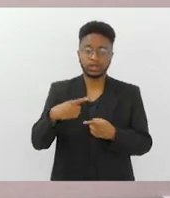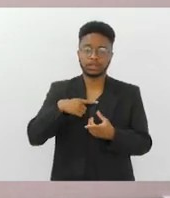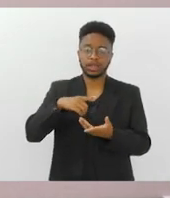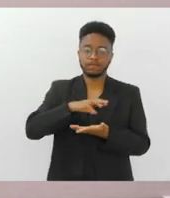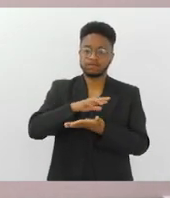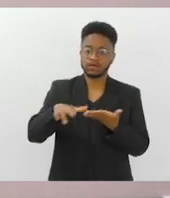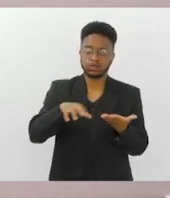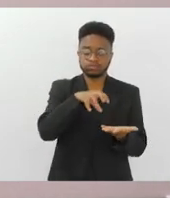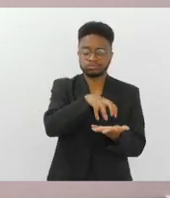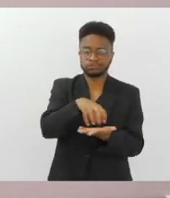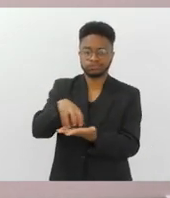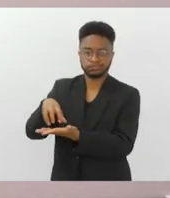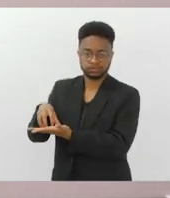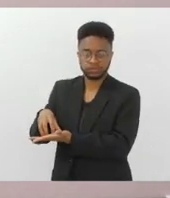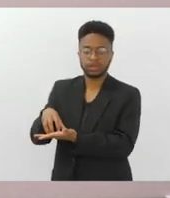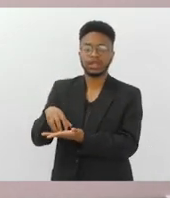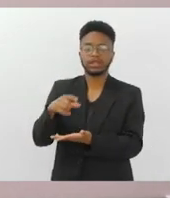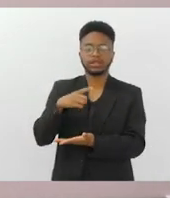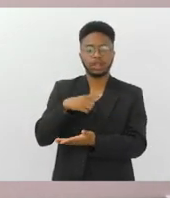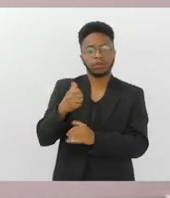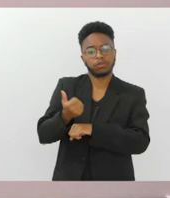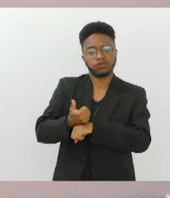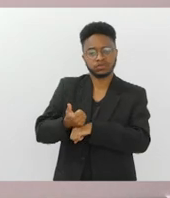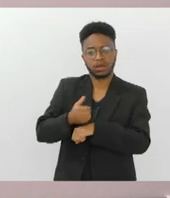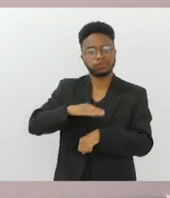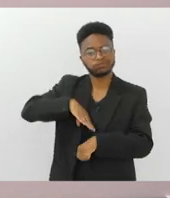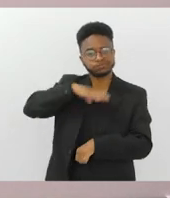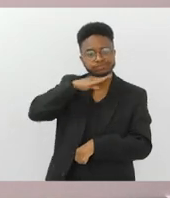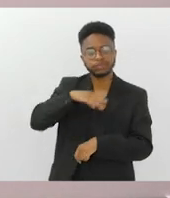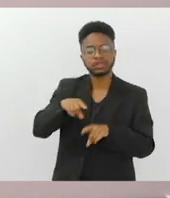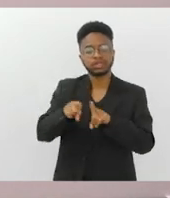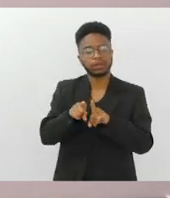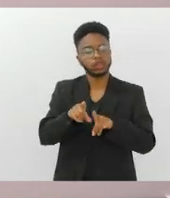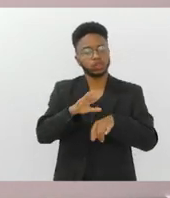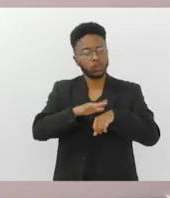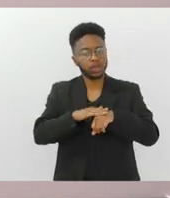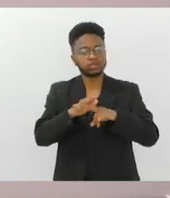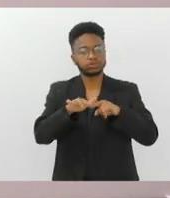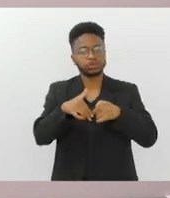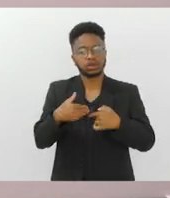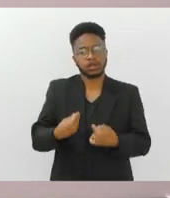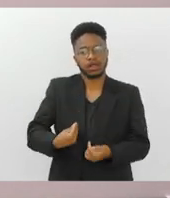com profissionais assoberbados e adoecidos com a realidade local.